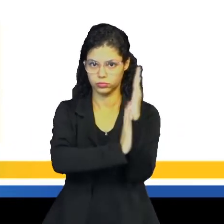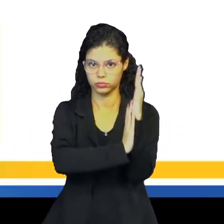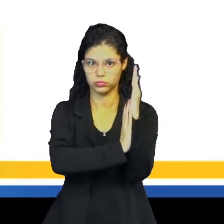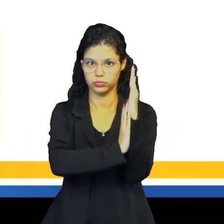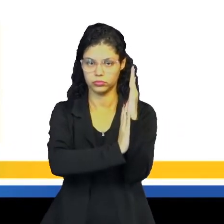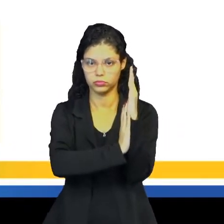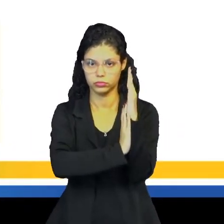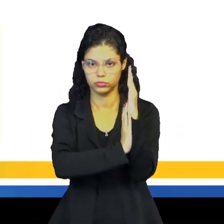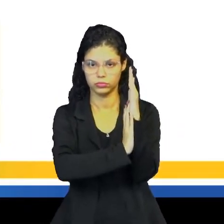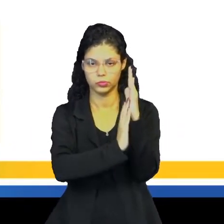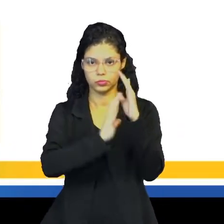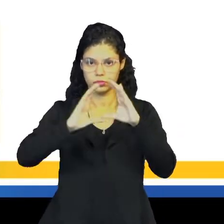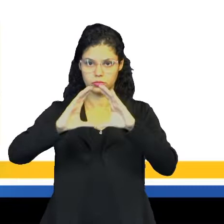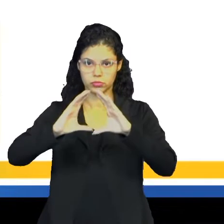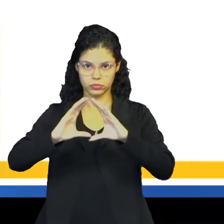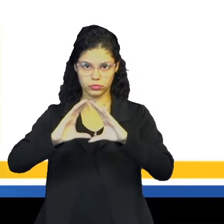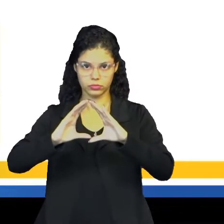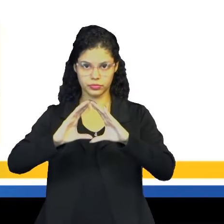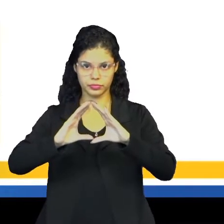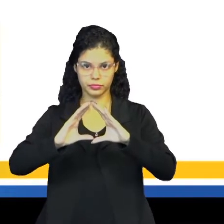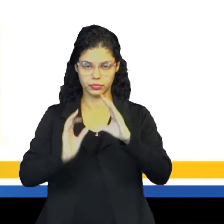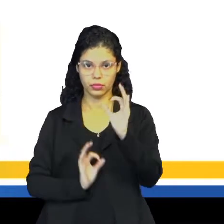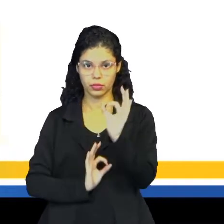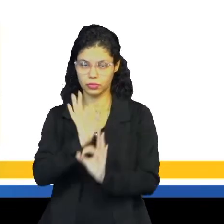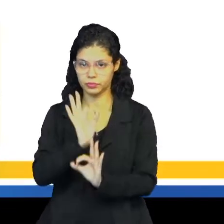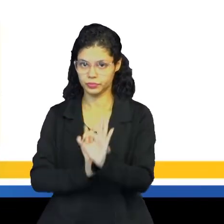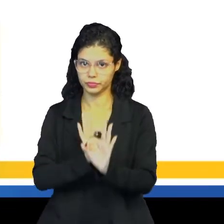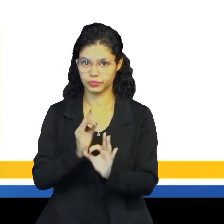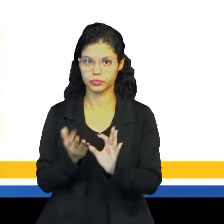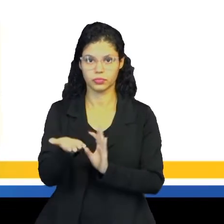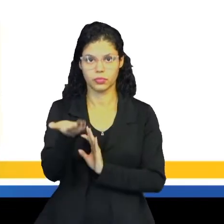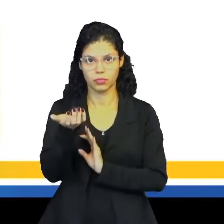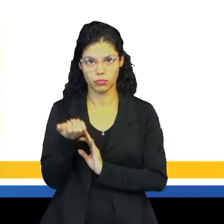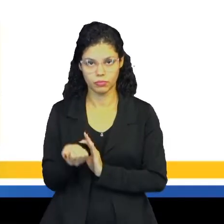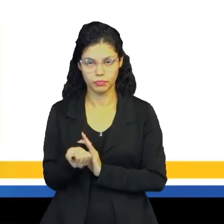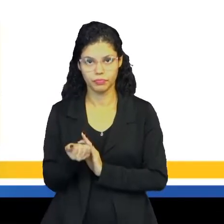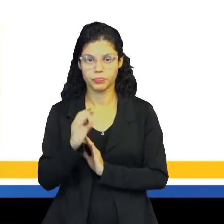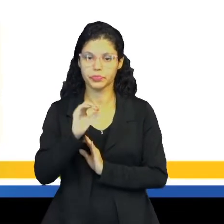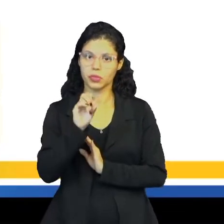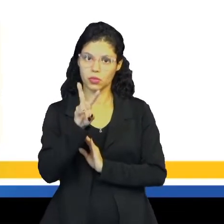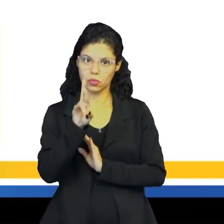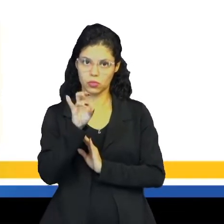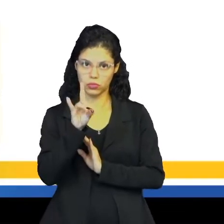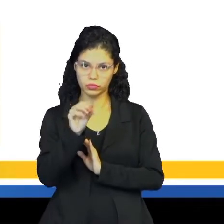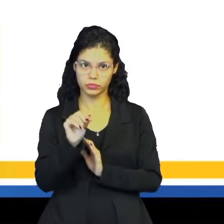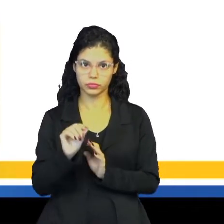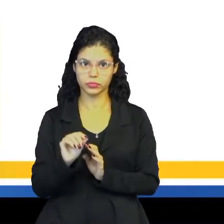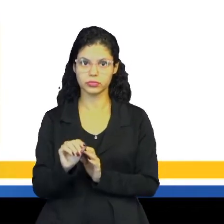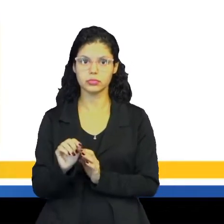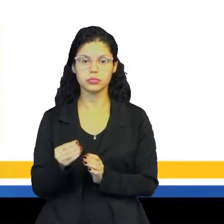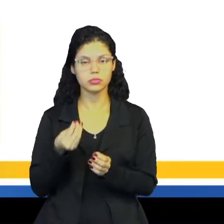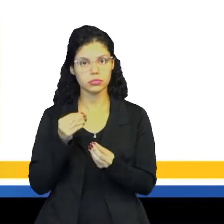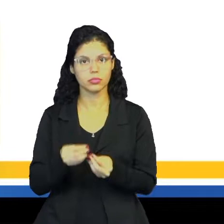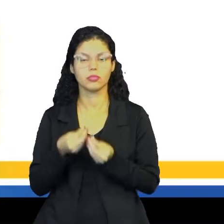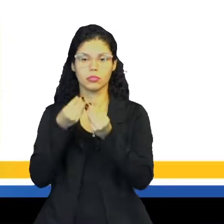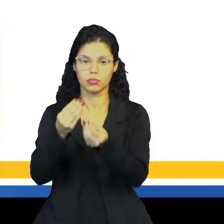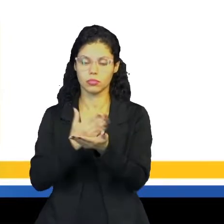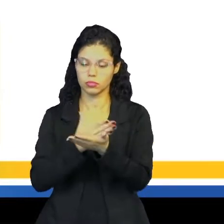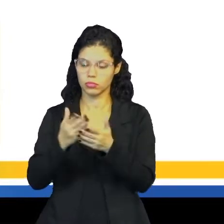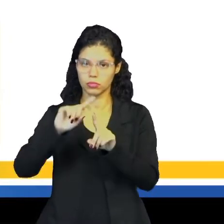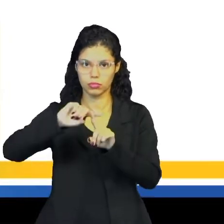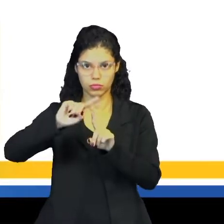útero. Esse endométrio ele vai ficar preparado para receber, então, o óvulo fecundado, para ser dado início